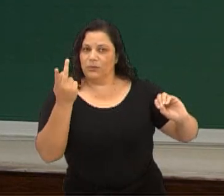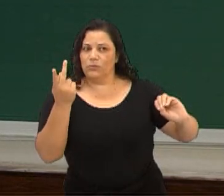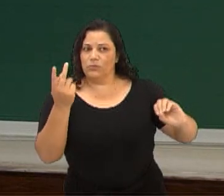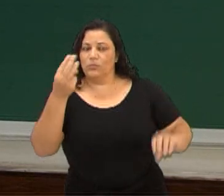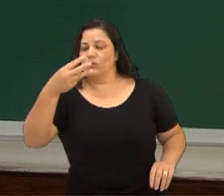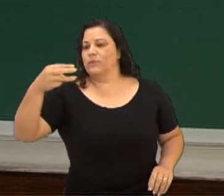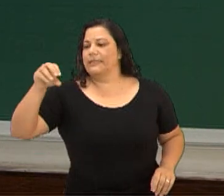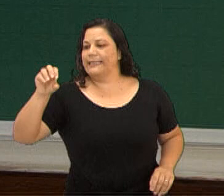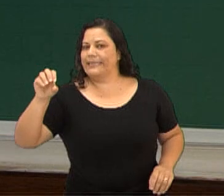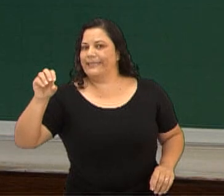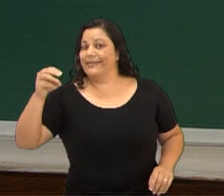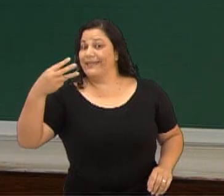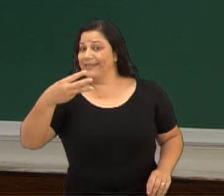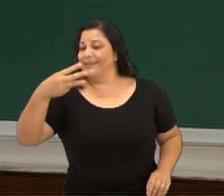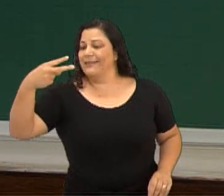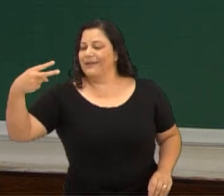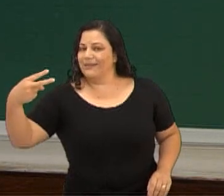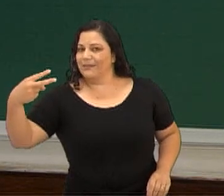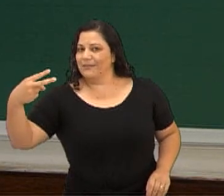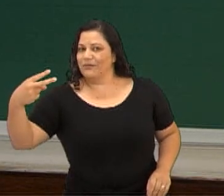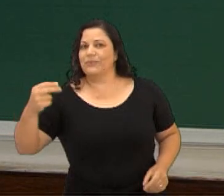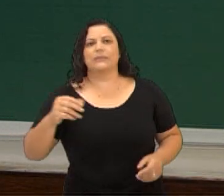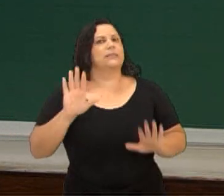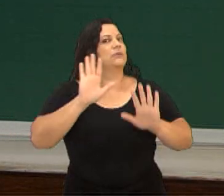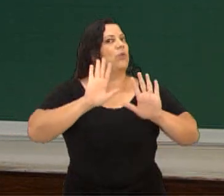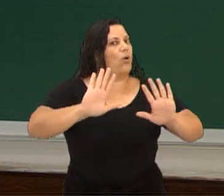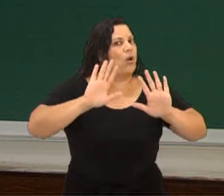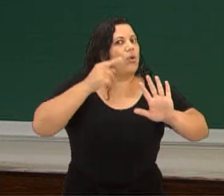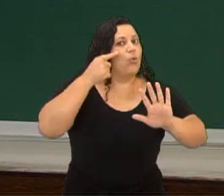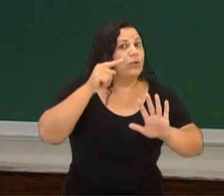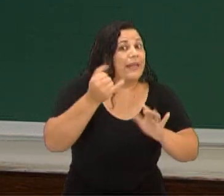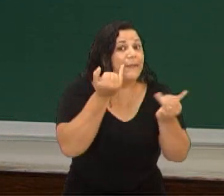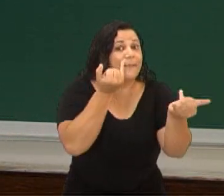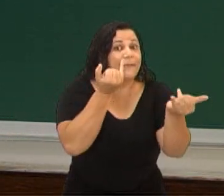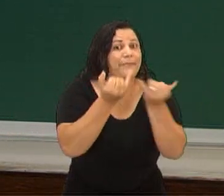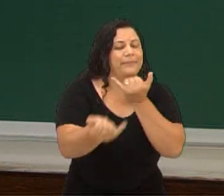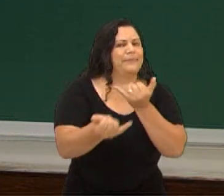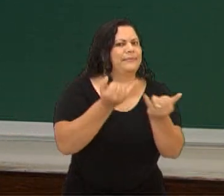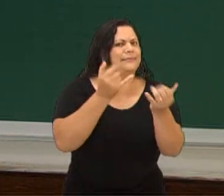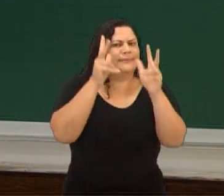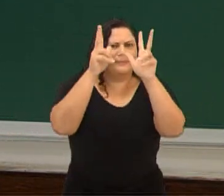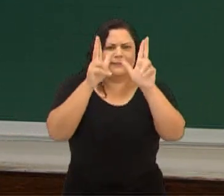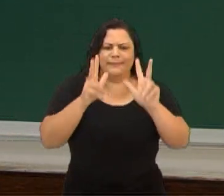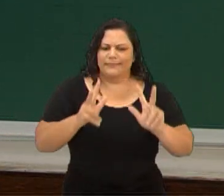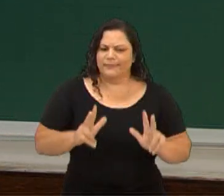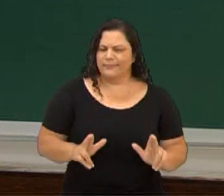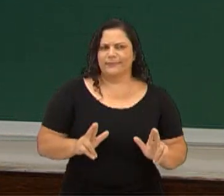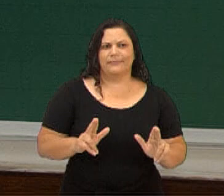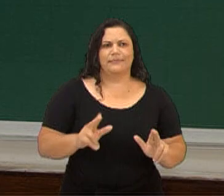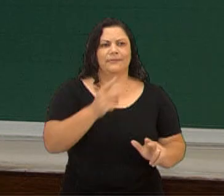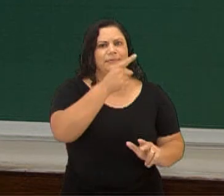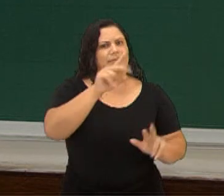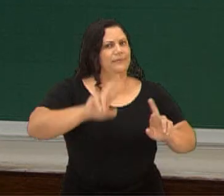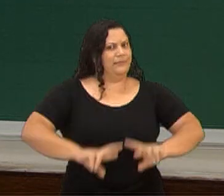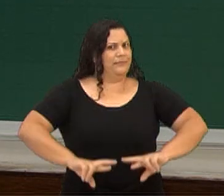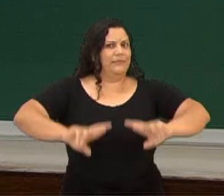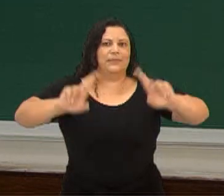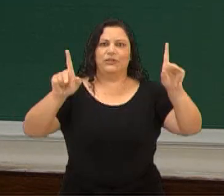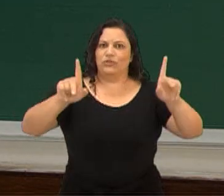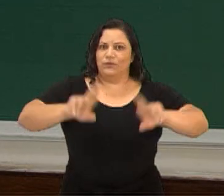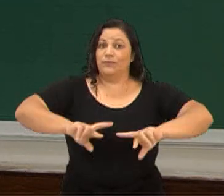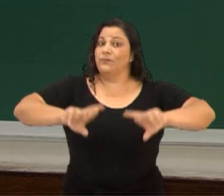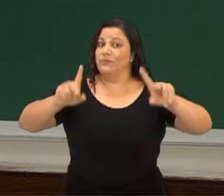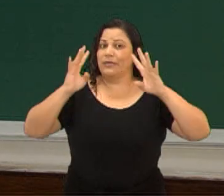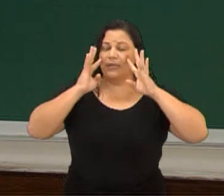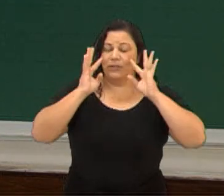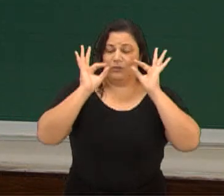mede 32. Então, cuidado, ele parece que está igual à medida, mas não está. Preste bem